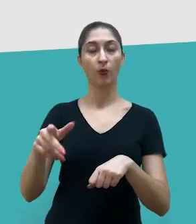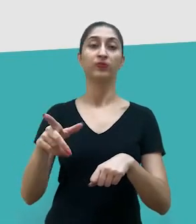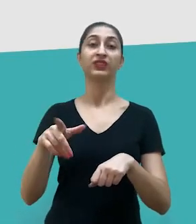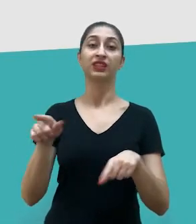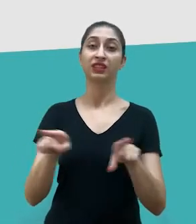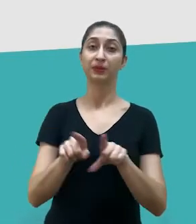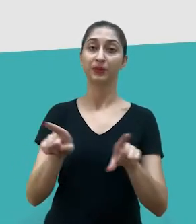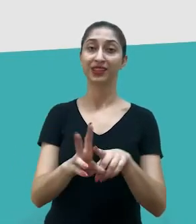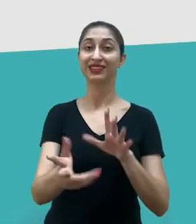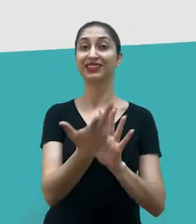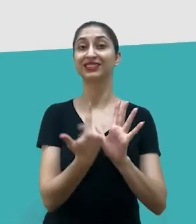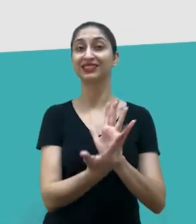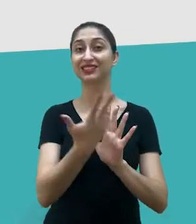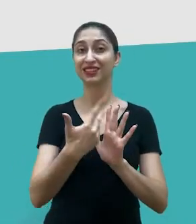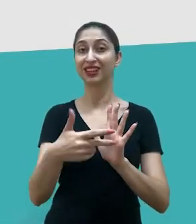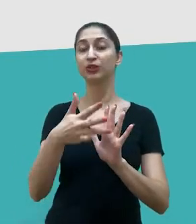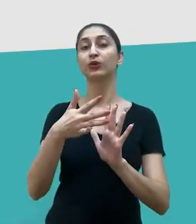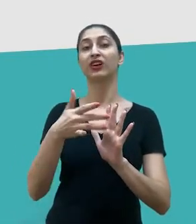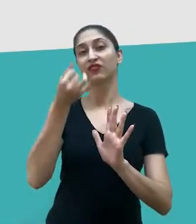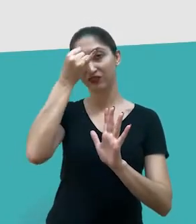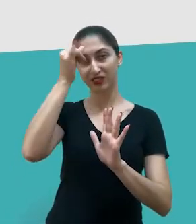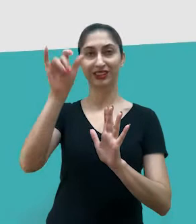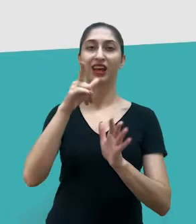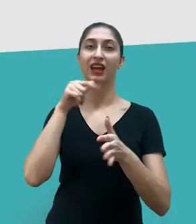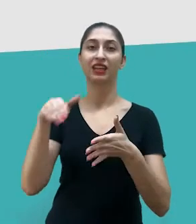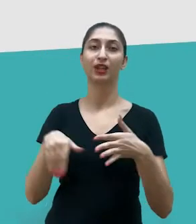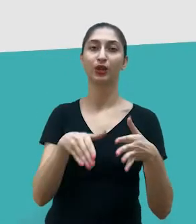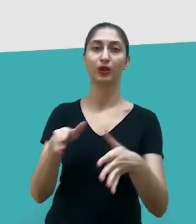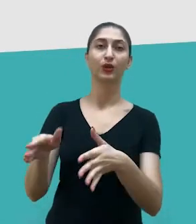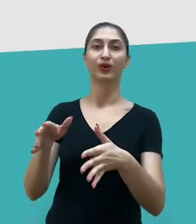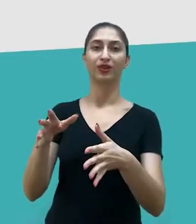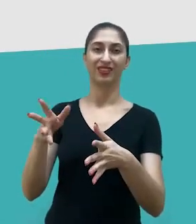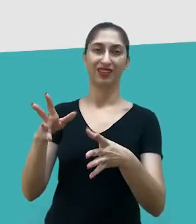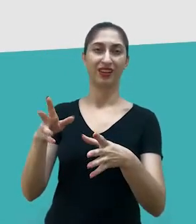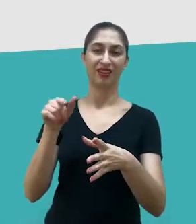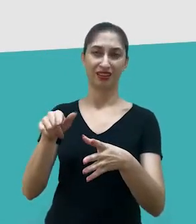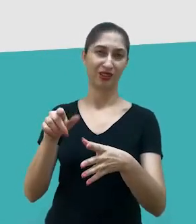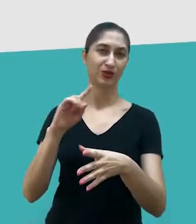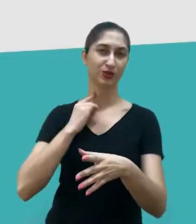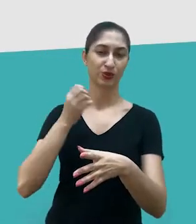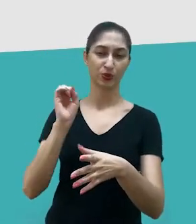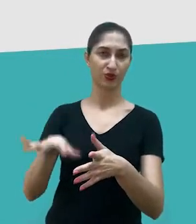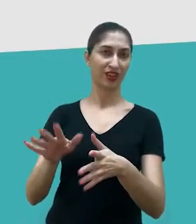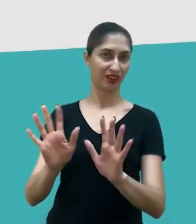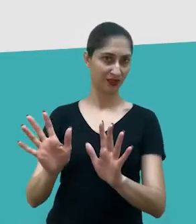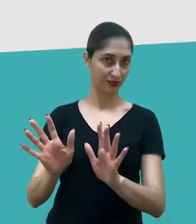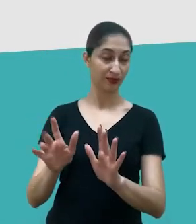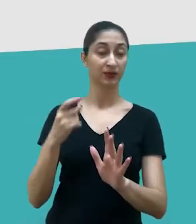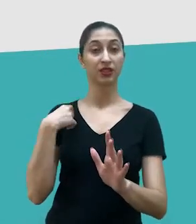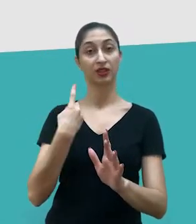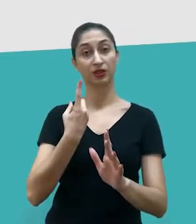rios. E toda a informação é trazida na etiqueta para que a gente pense em